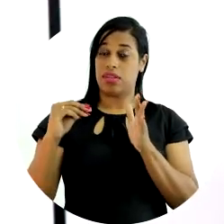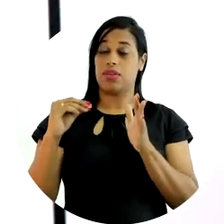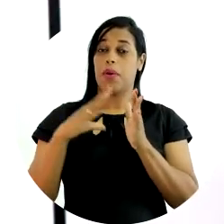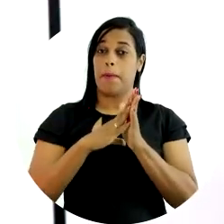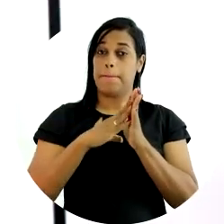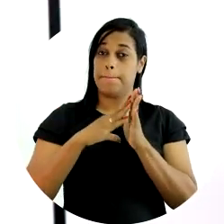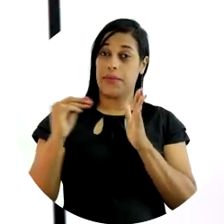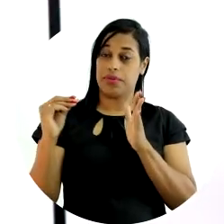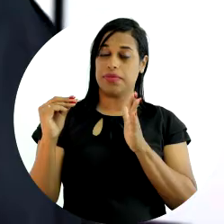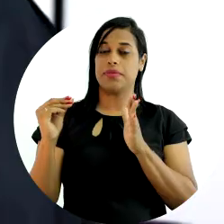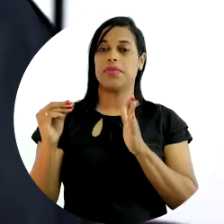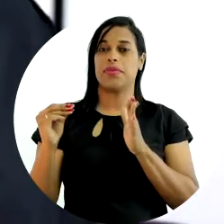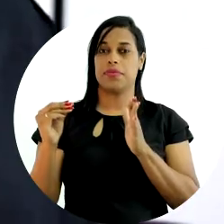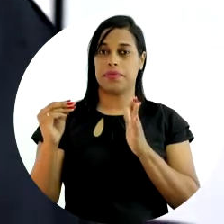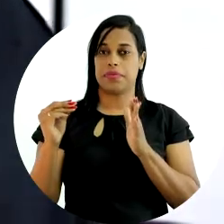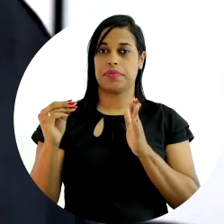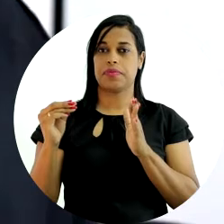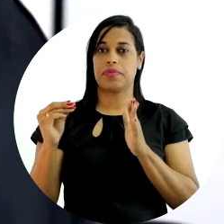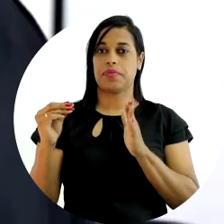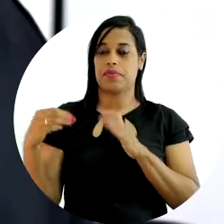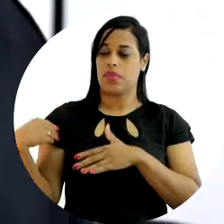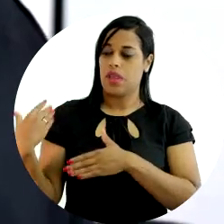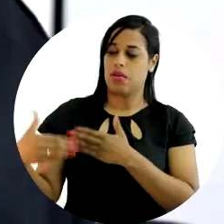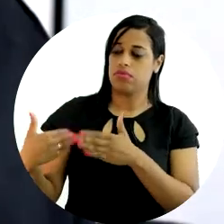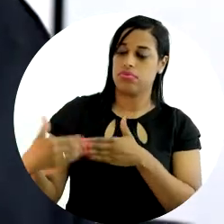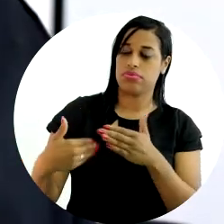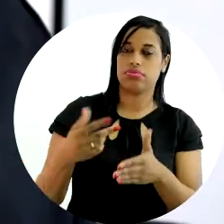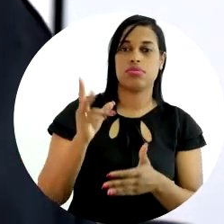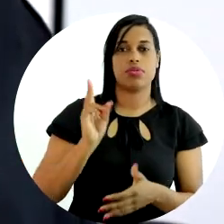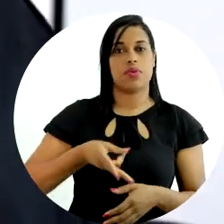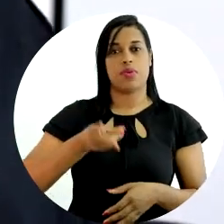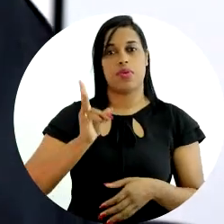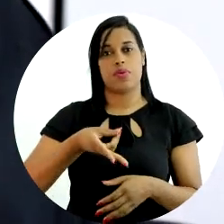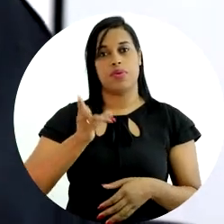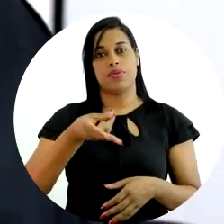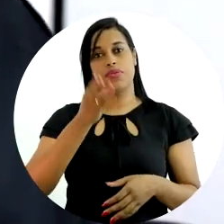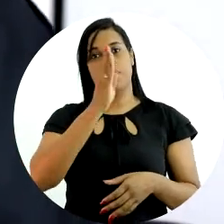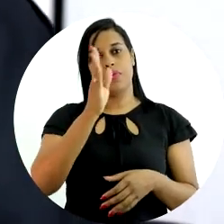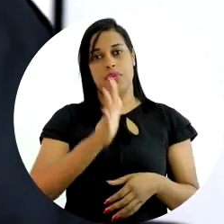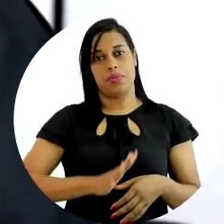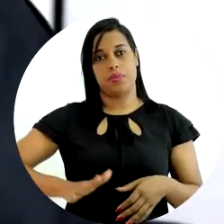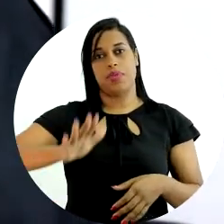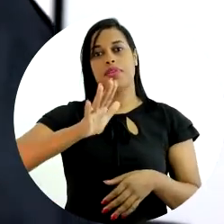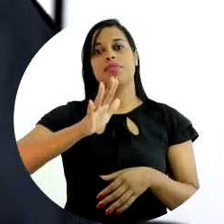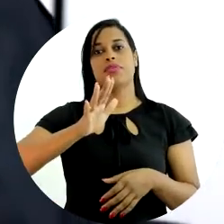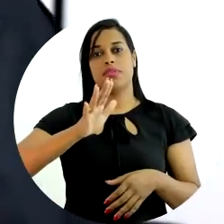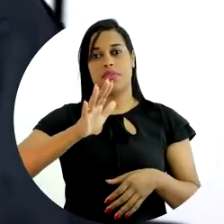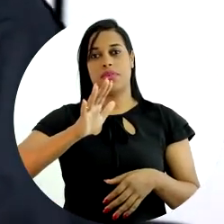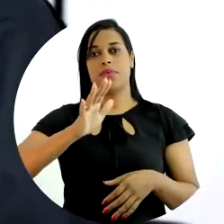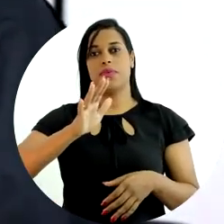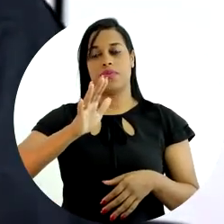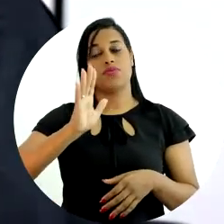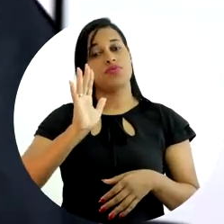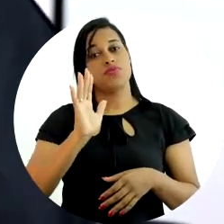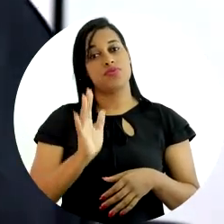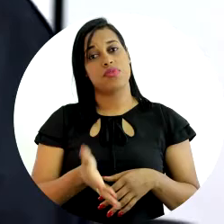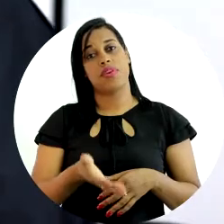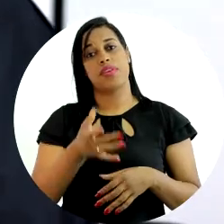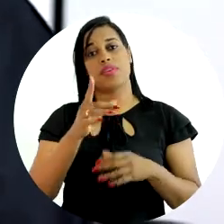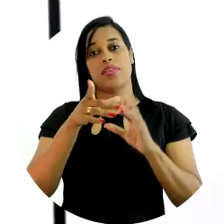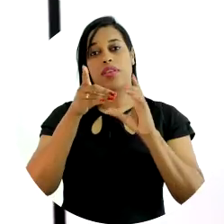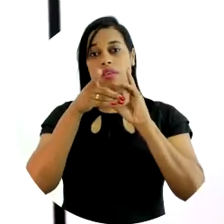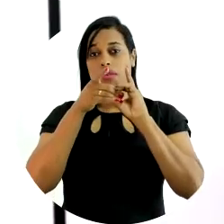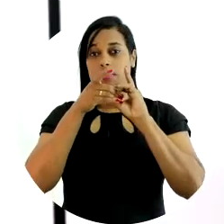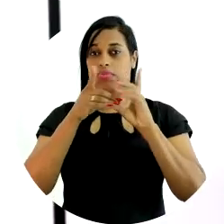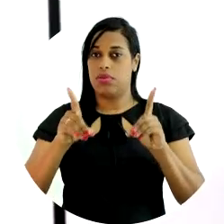modelo, ele é um modelo que vem continuando no Brasil até os dias atuais, apesar de a gente ter passado por